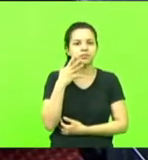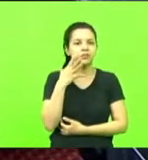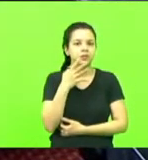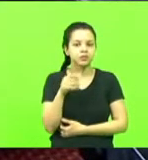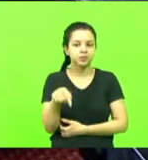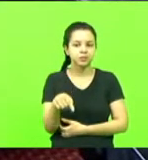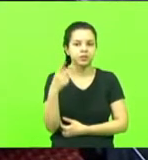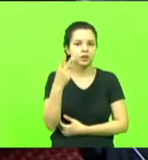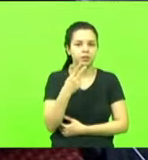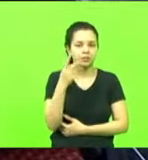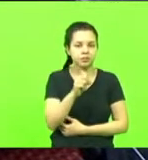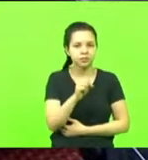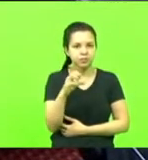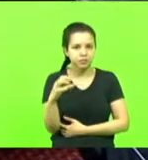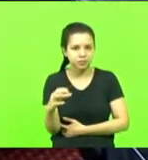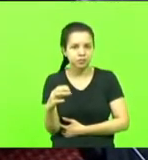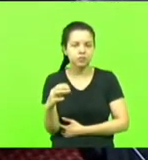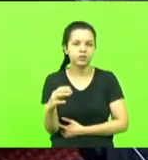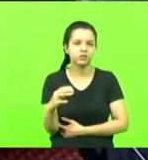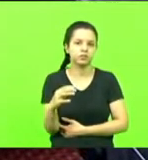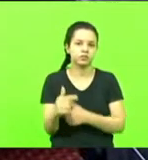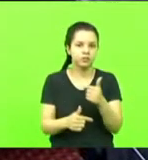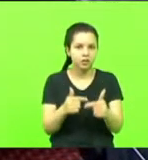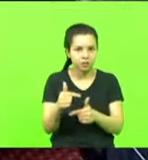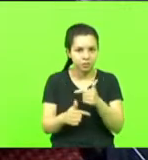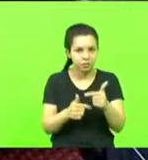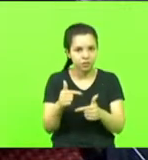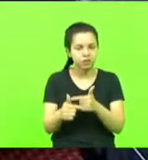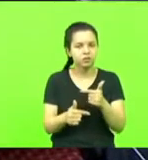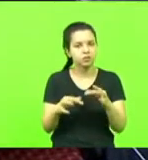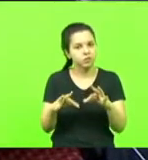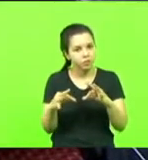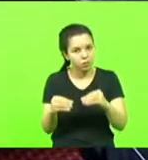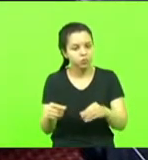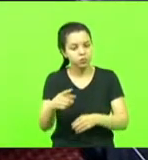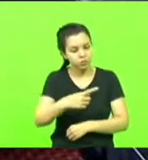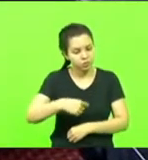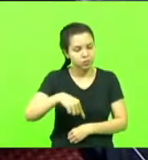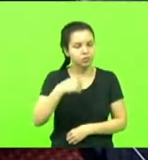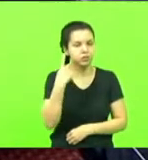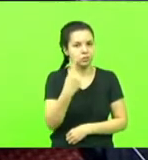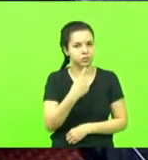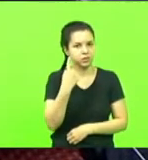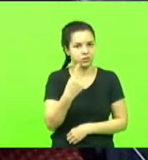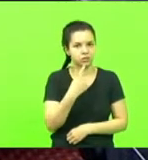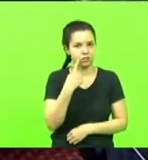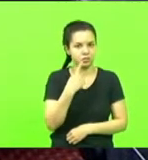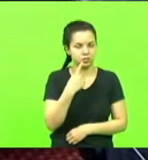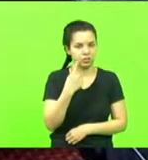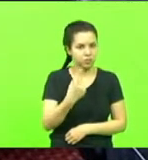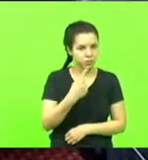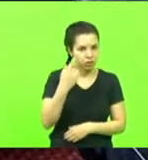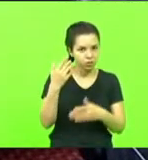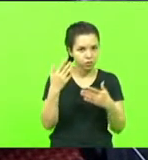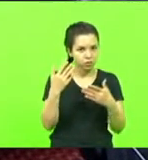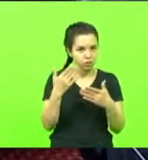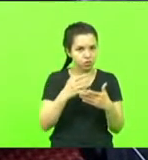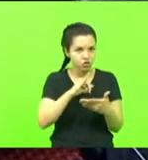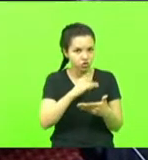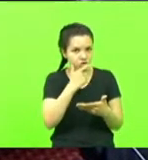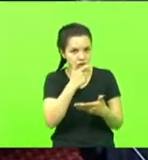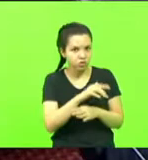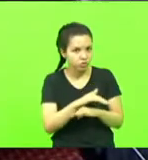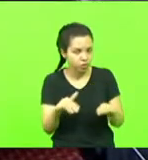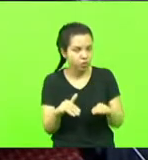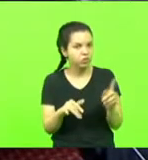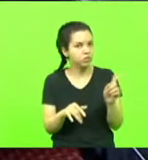presidente, por estar conhecendo o trabalho de todos nós deputados, não só do deputado Jerry, mas de todos os deputados